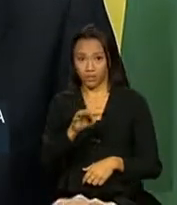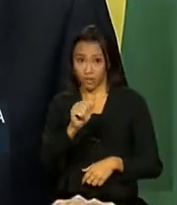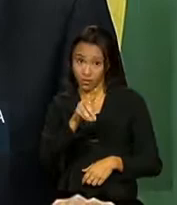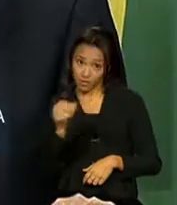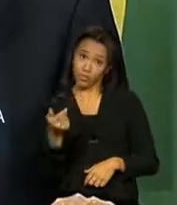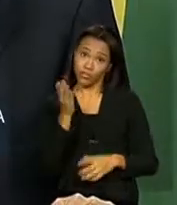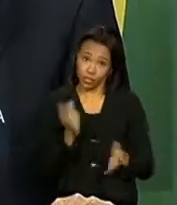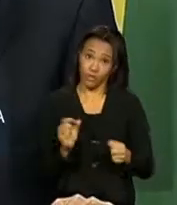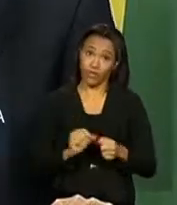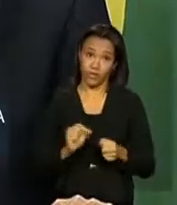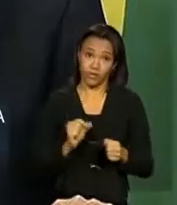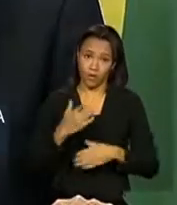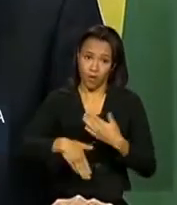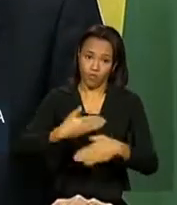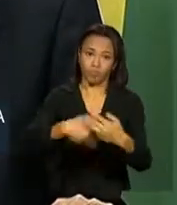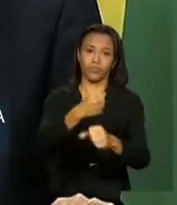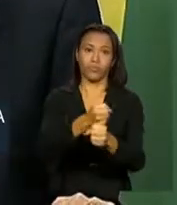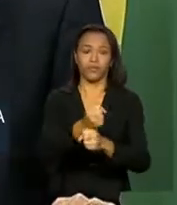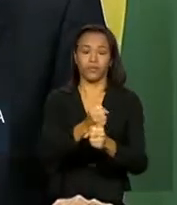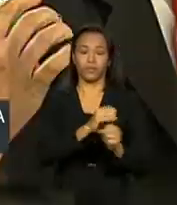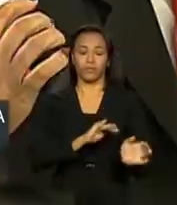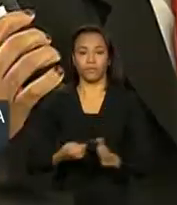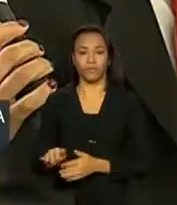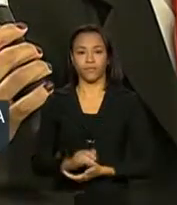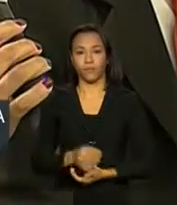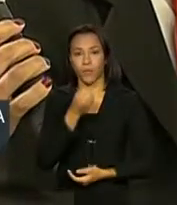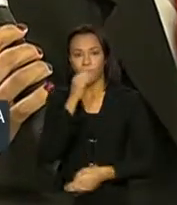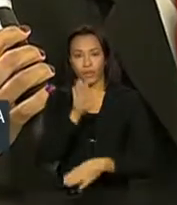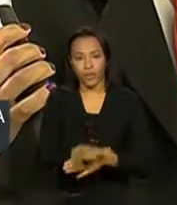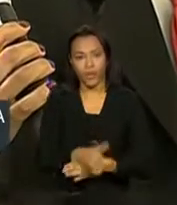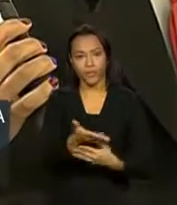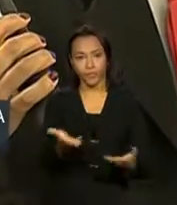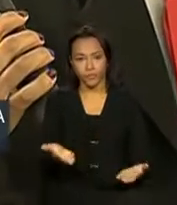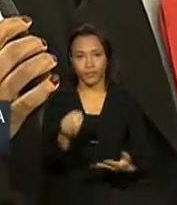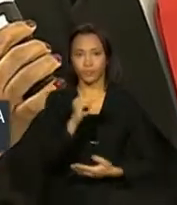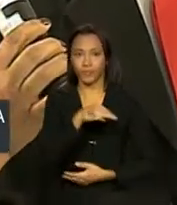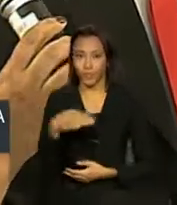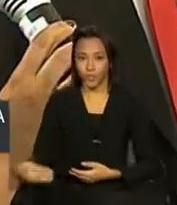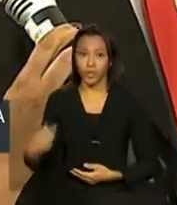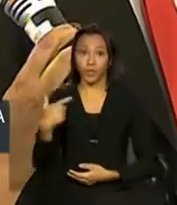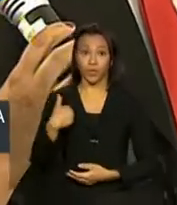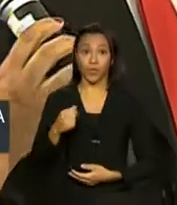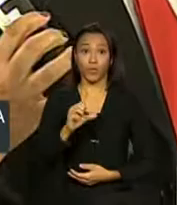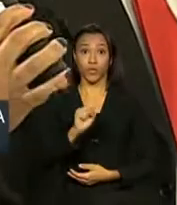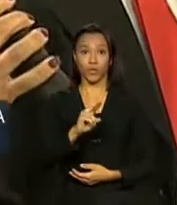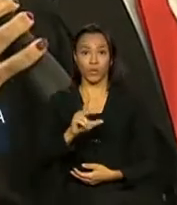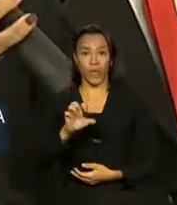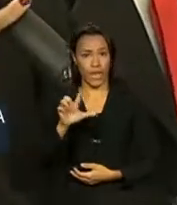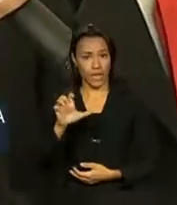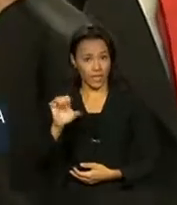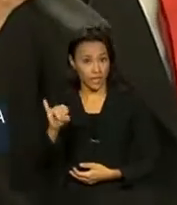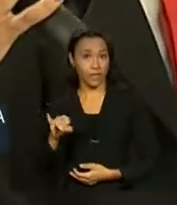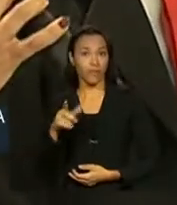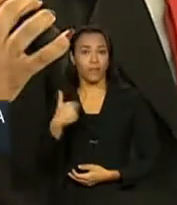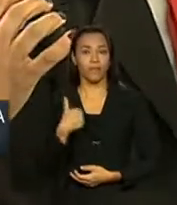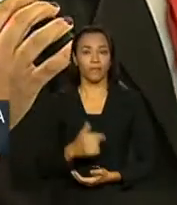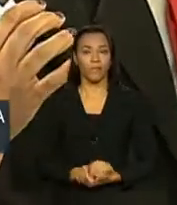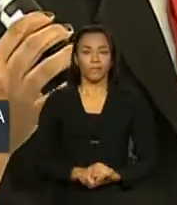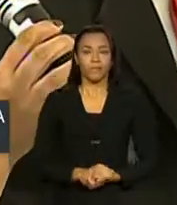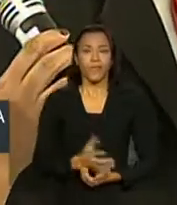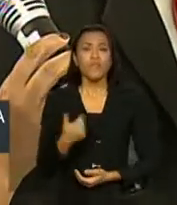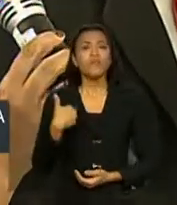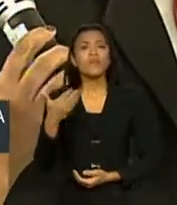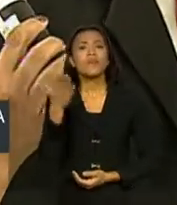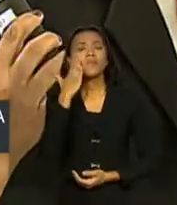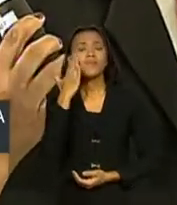destes anos. Boa tarde, ministro. Sueli Montenegro, da Agência Canal Energia. Eu